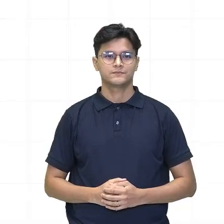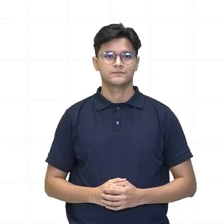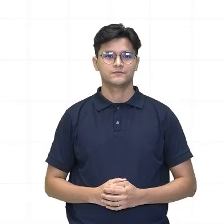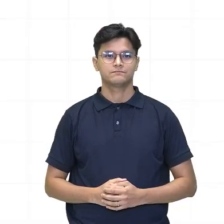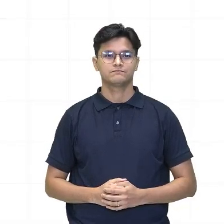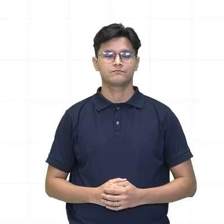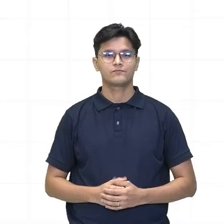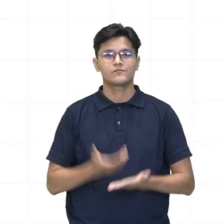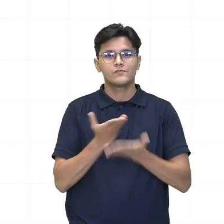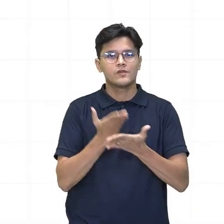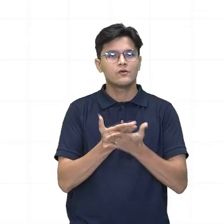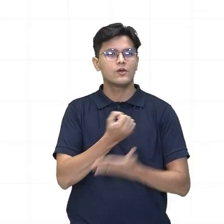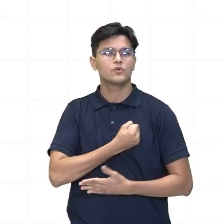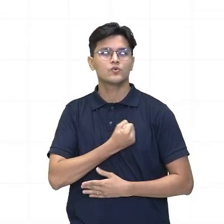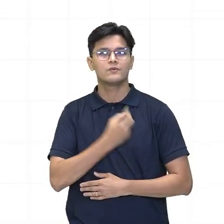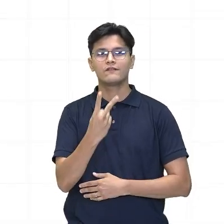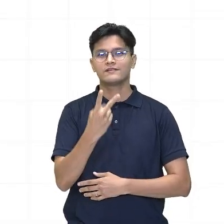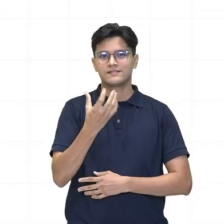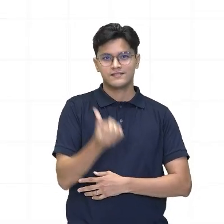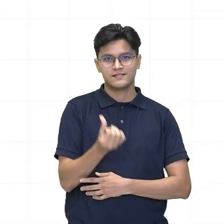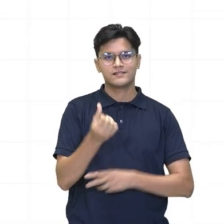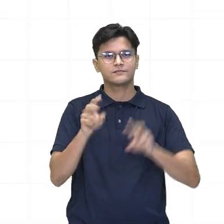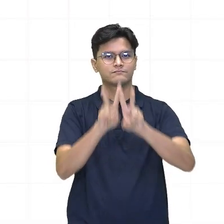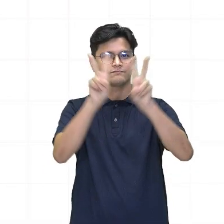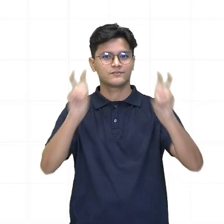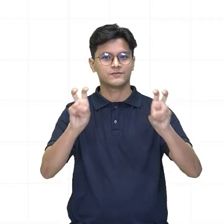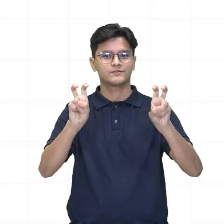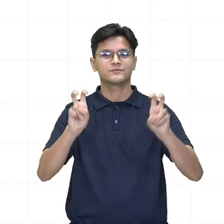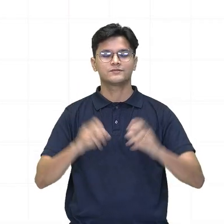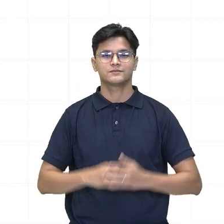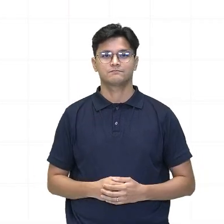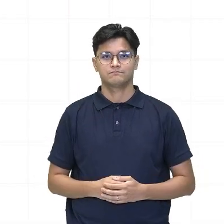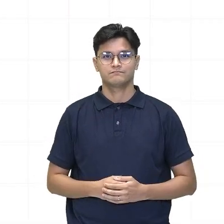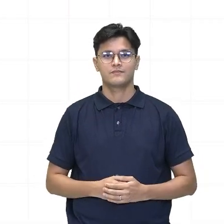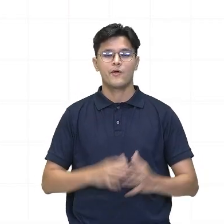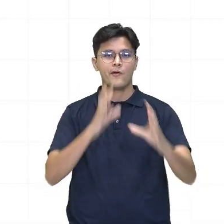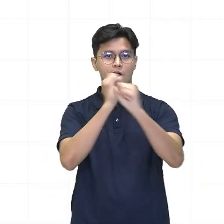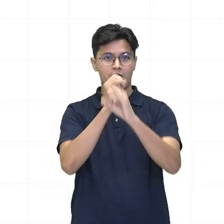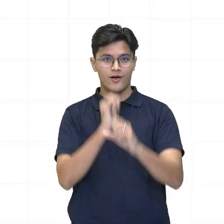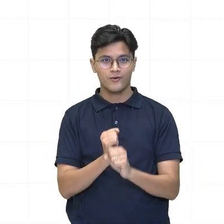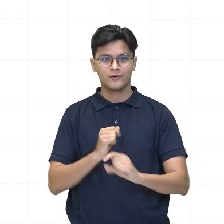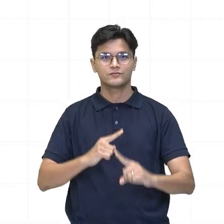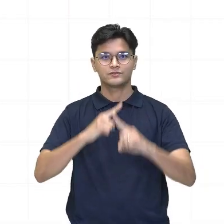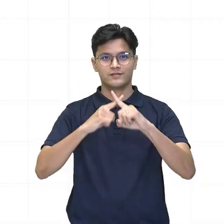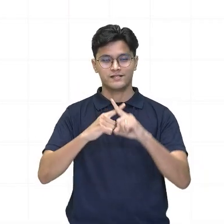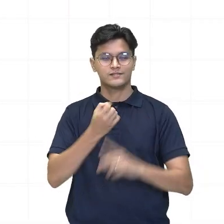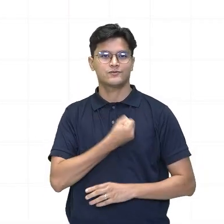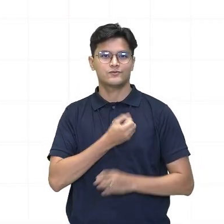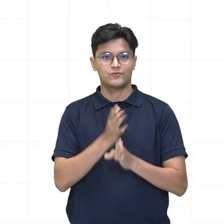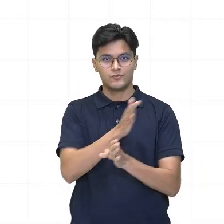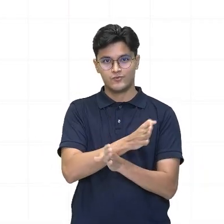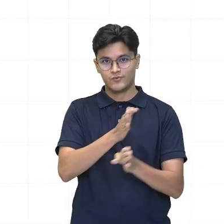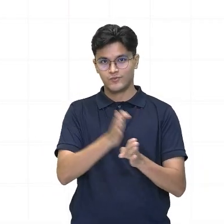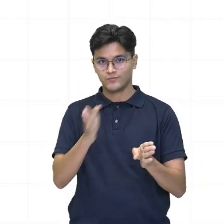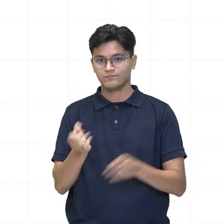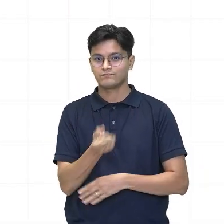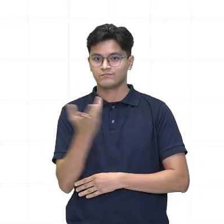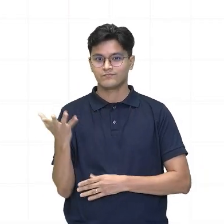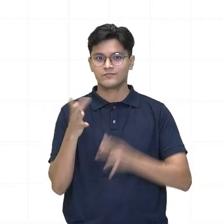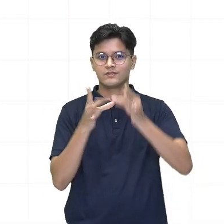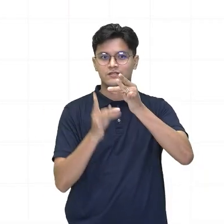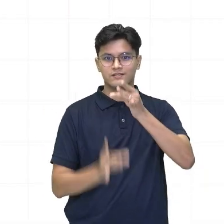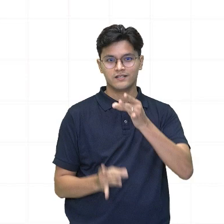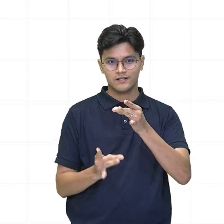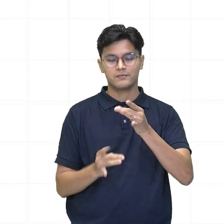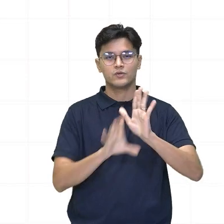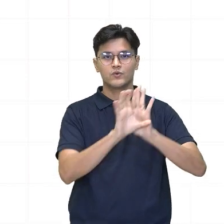Aula de número 26, objeto de conhecimento, multiplicação de números inteiros, detalhamento, definição e